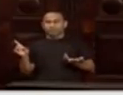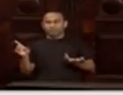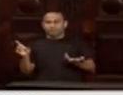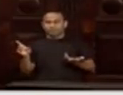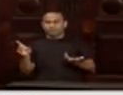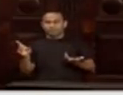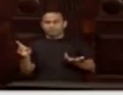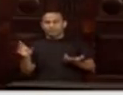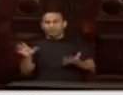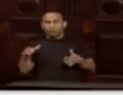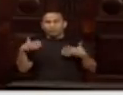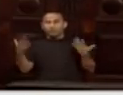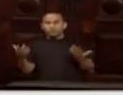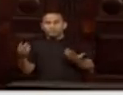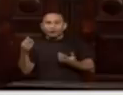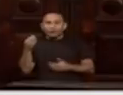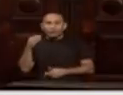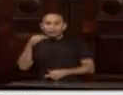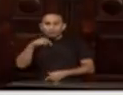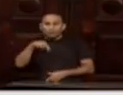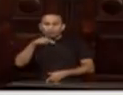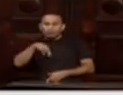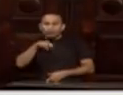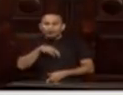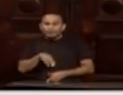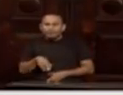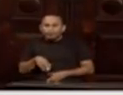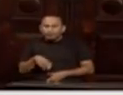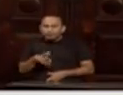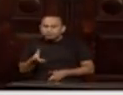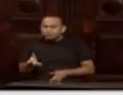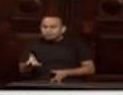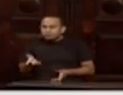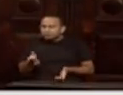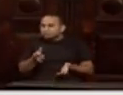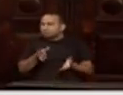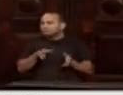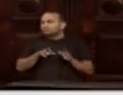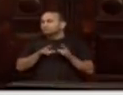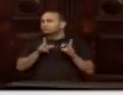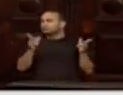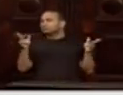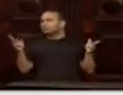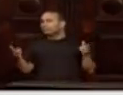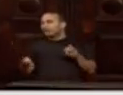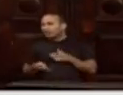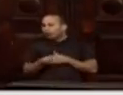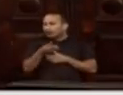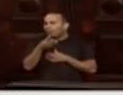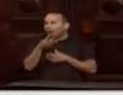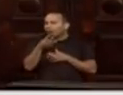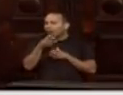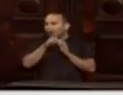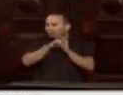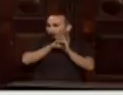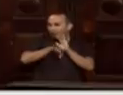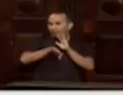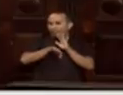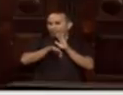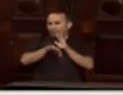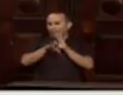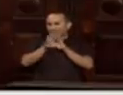quando chega em novembro misteriosamente esses três auditores por causa de estágio probatório